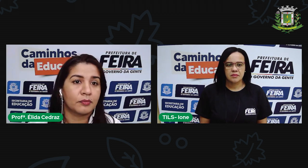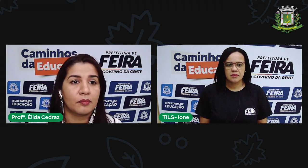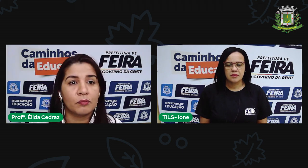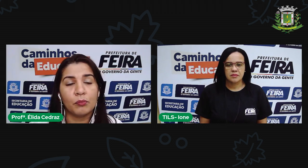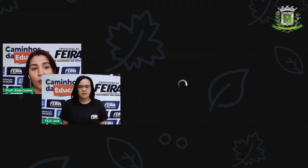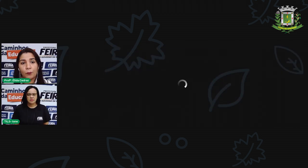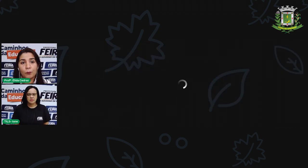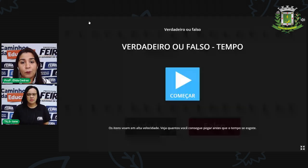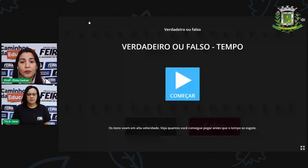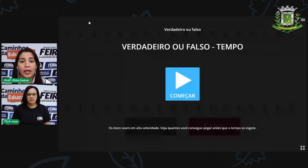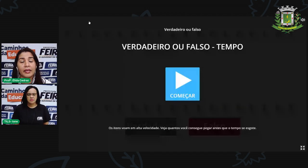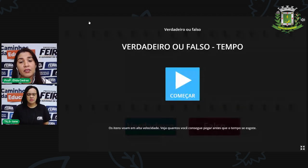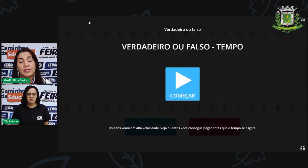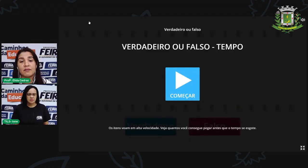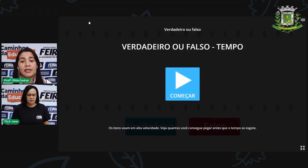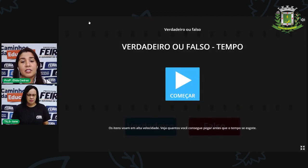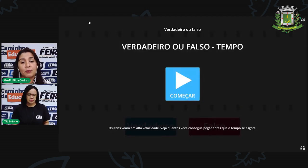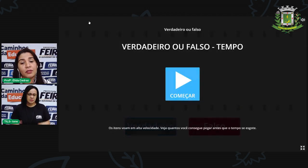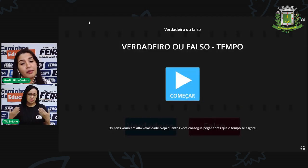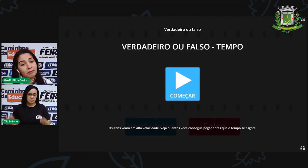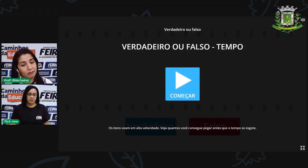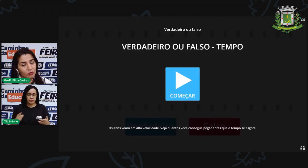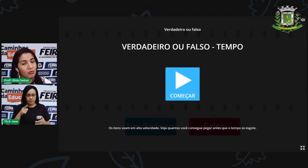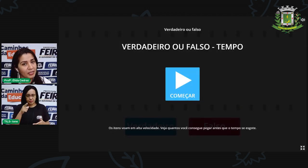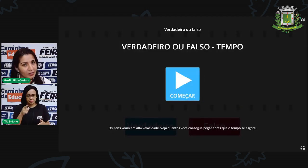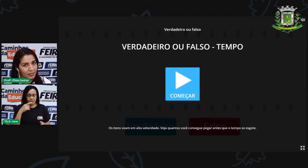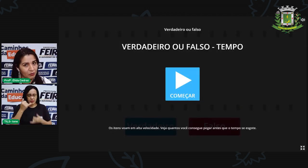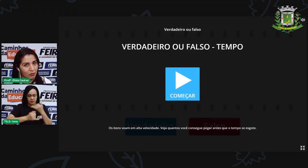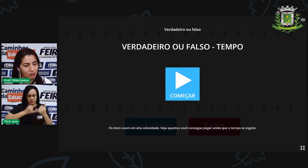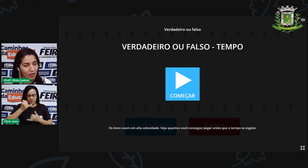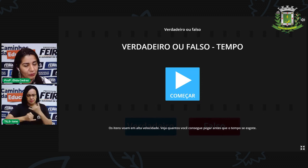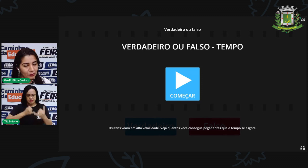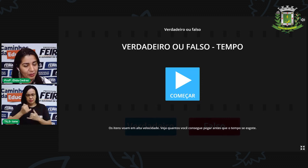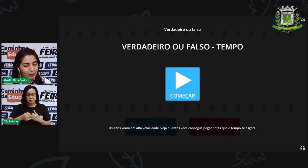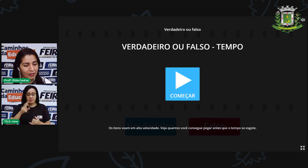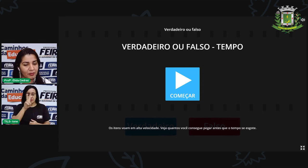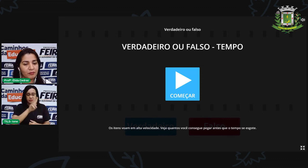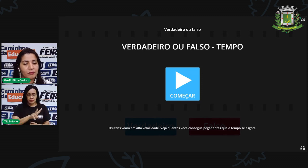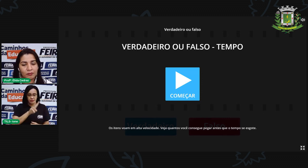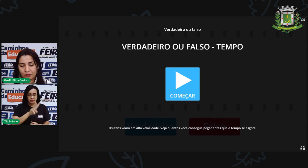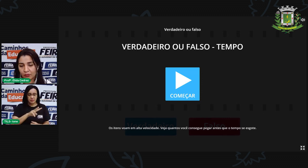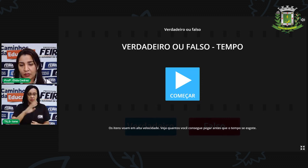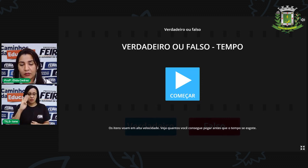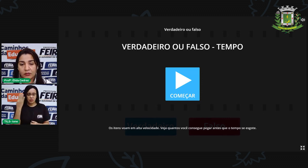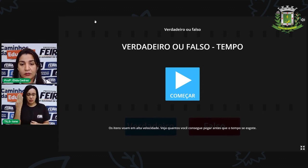Bom, aqui você vai responder verdadeiro ou falso, tá bem?